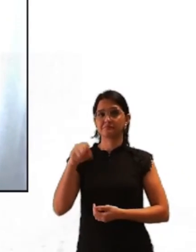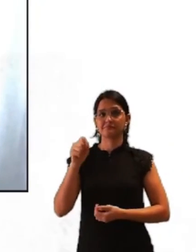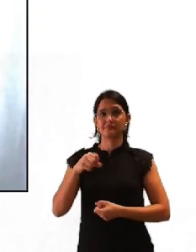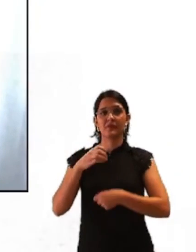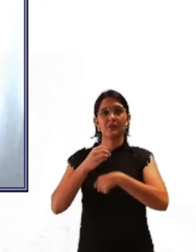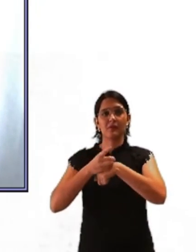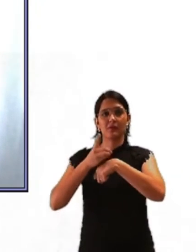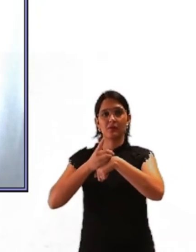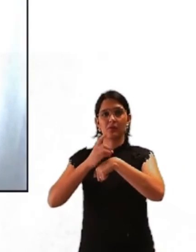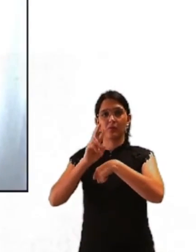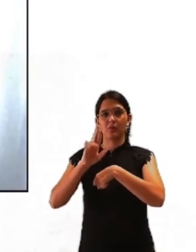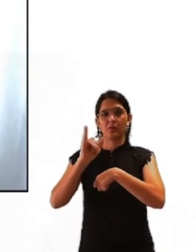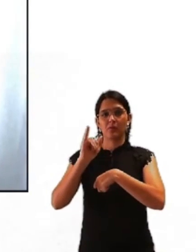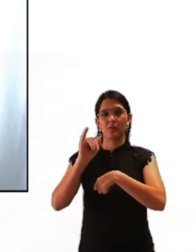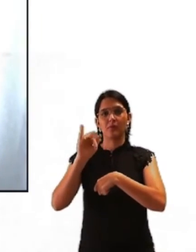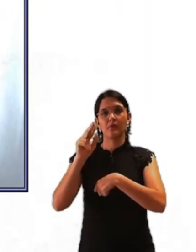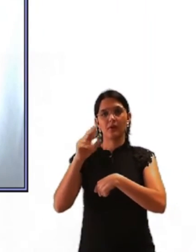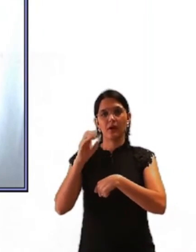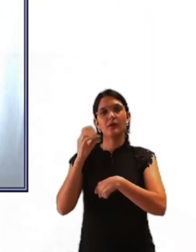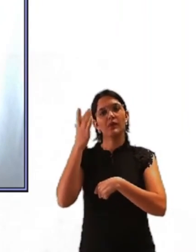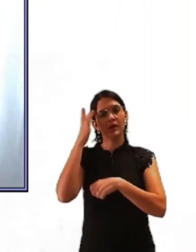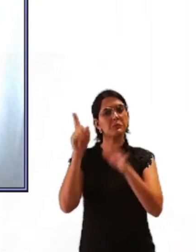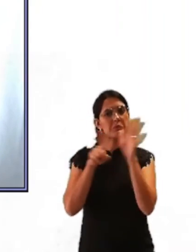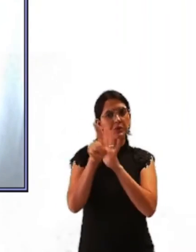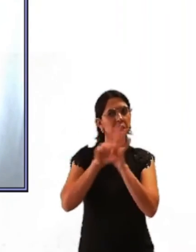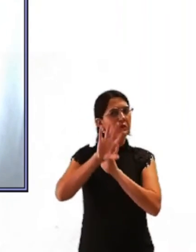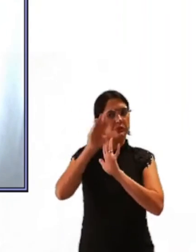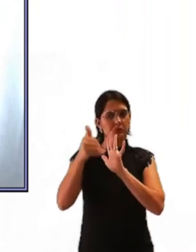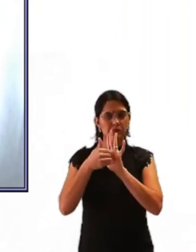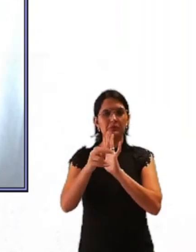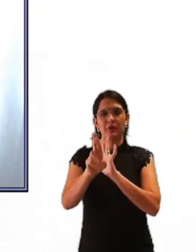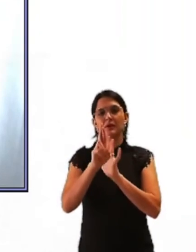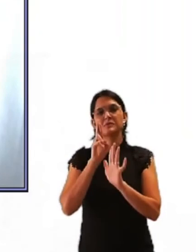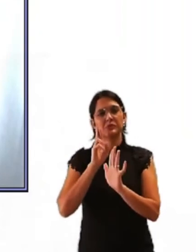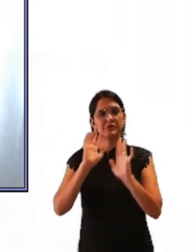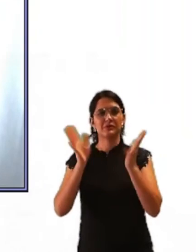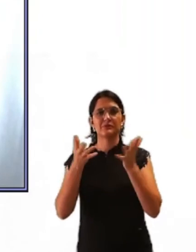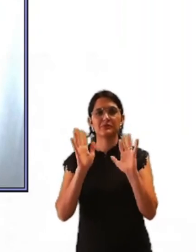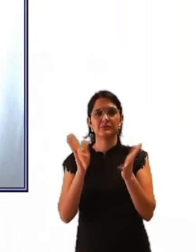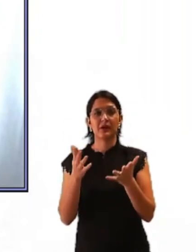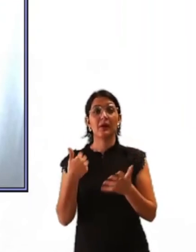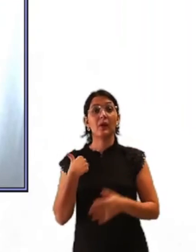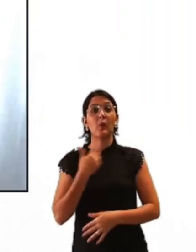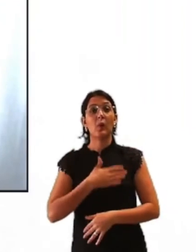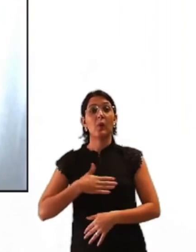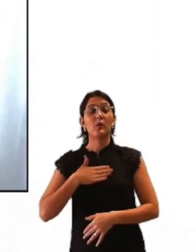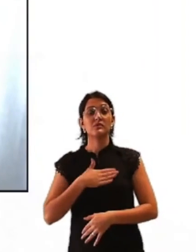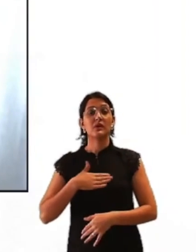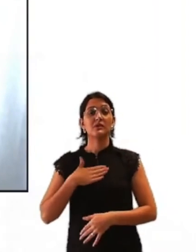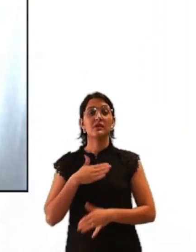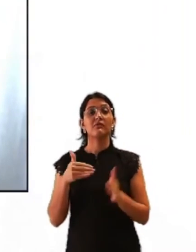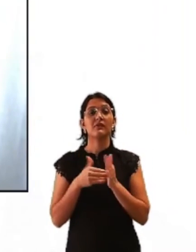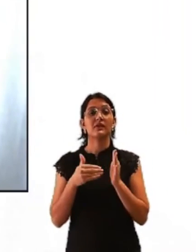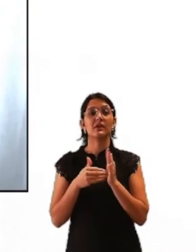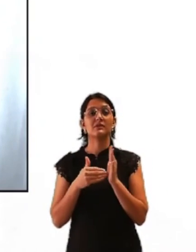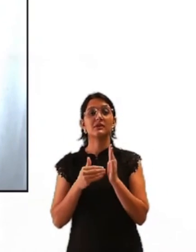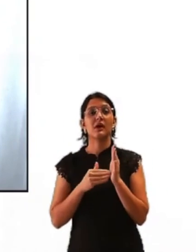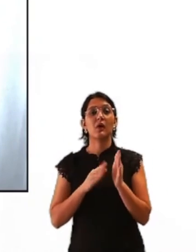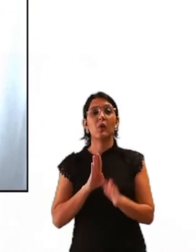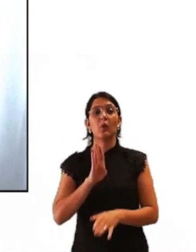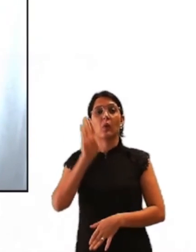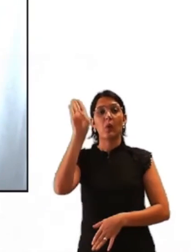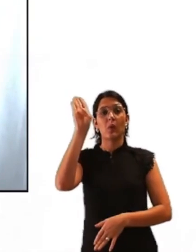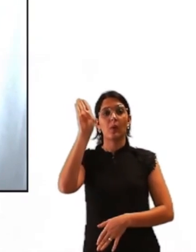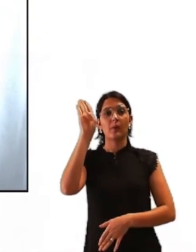senhor respondeu a todas as perguntas, sim. Ah, então, que ótimo. Eu gostaria de finalizar com algum comentário